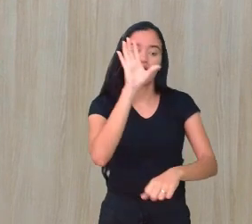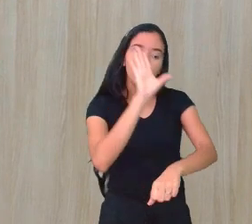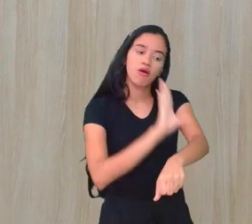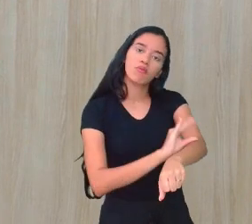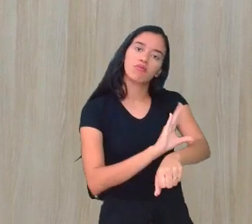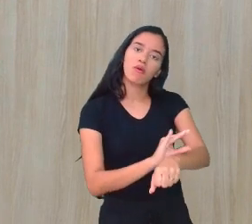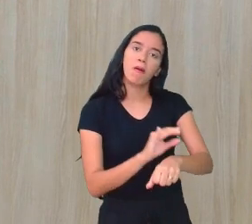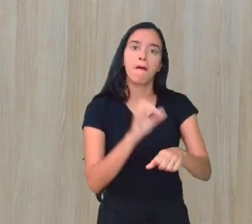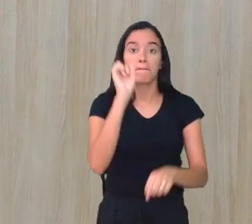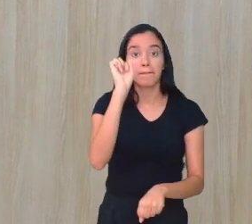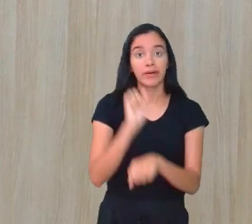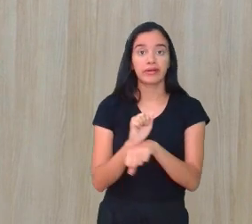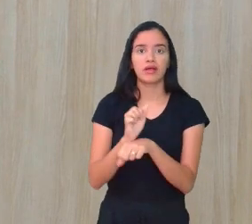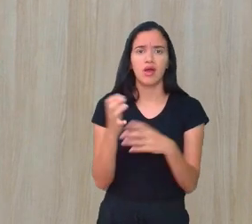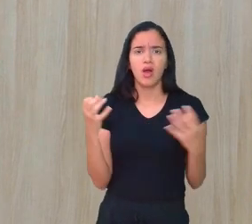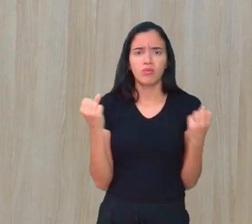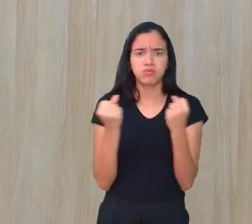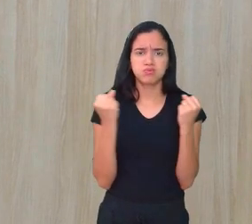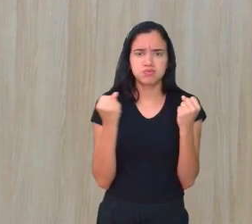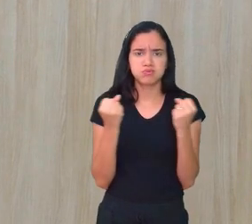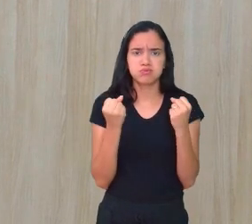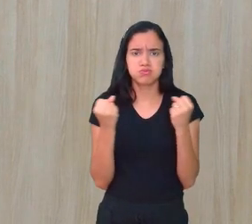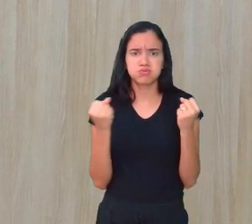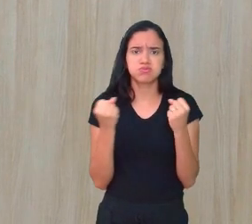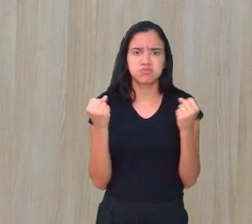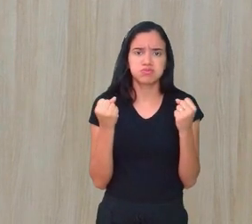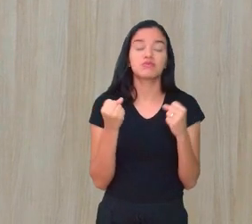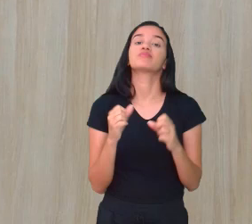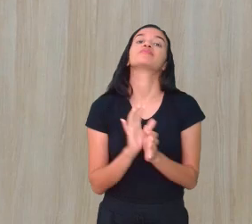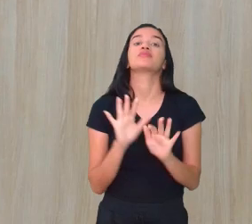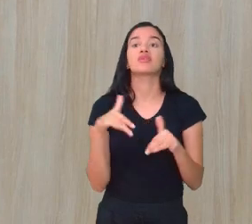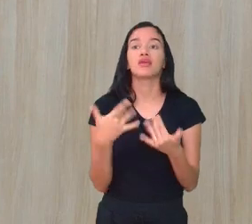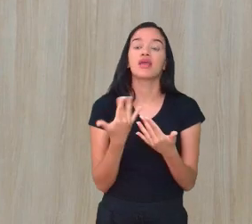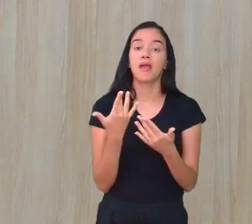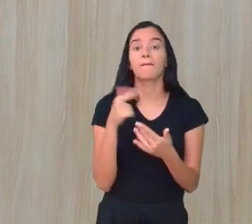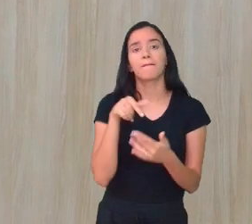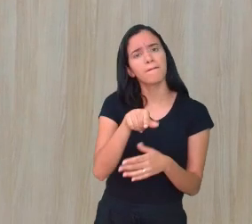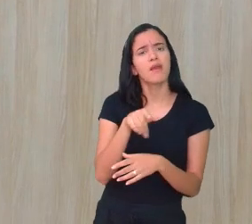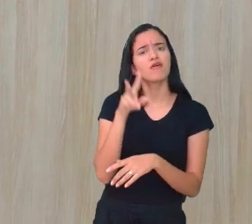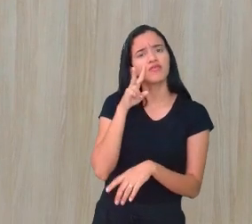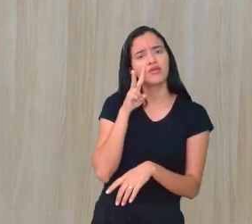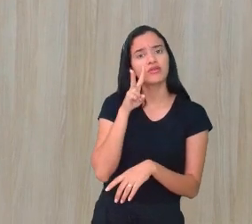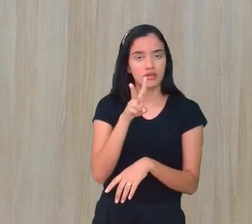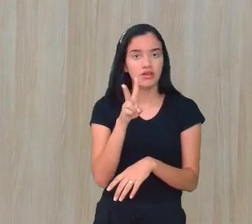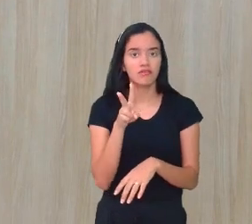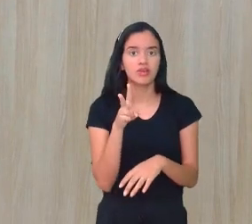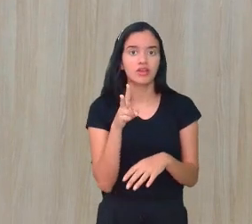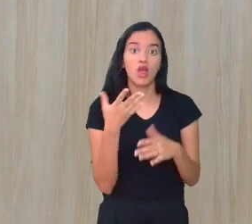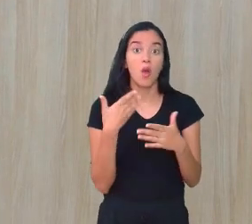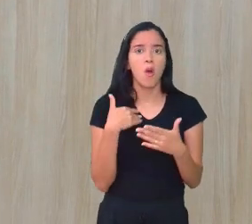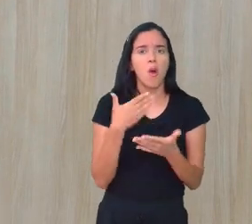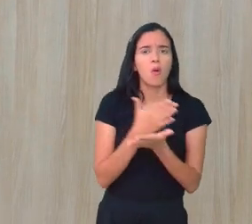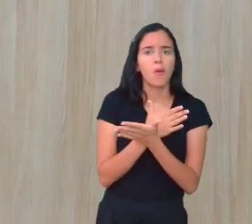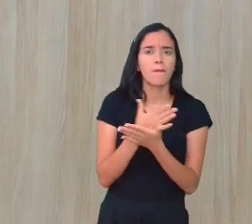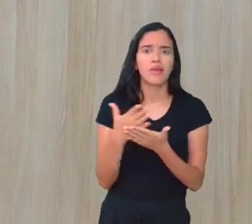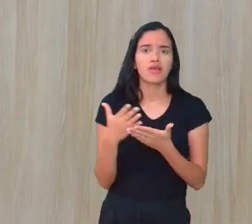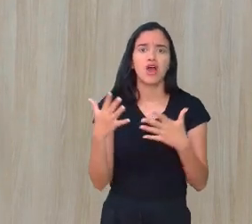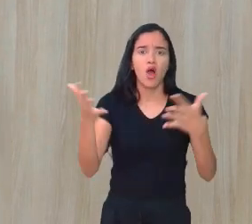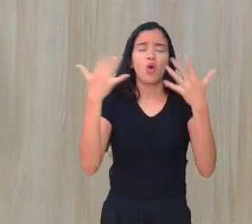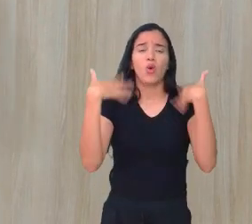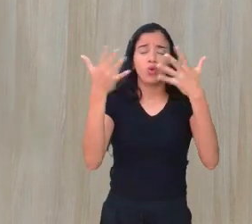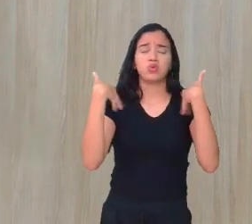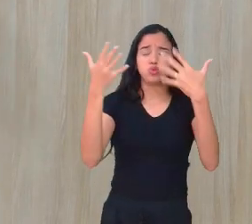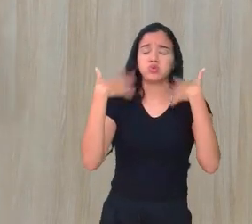vocês parados, né? Assim, só contraindo e marca um tempo para você ver se não começa o calor, você vai